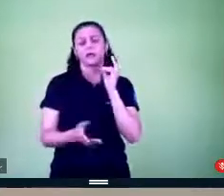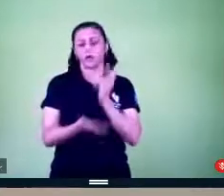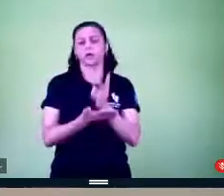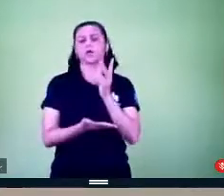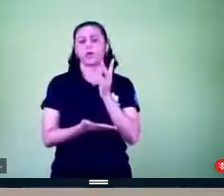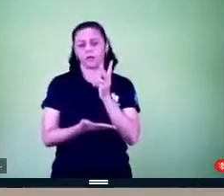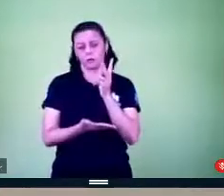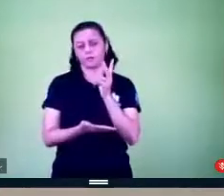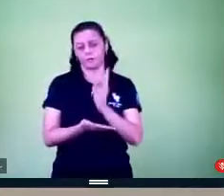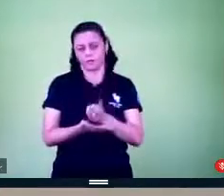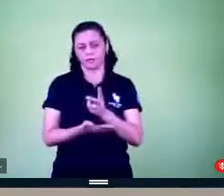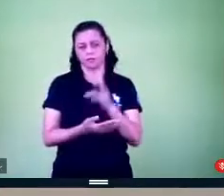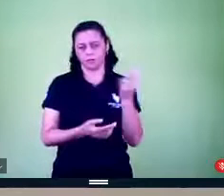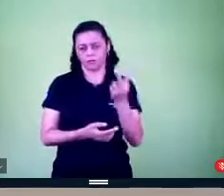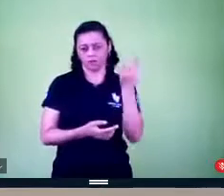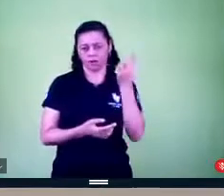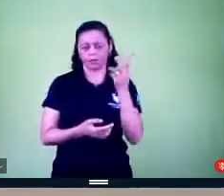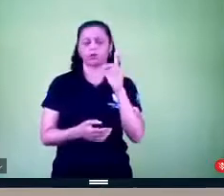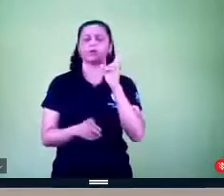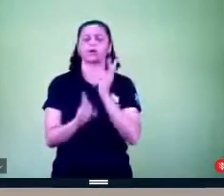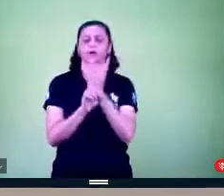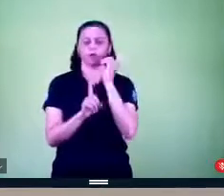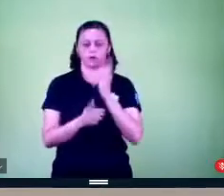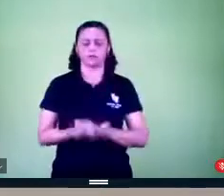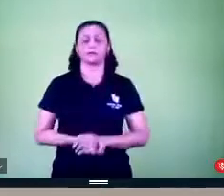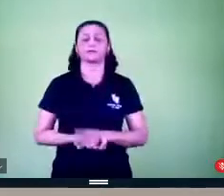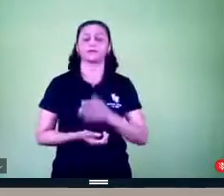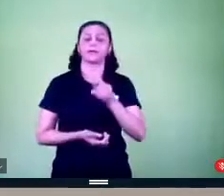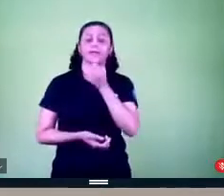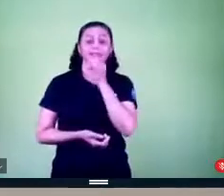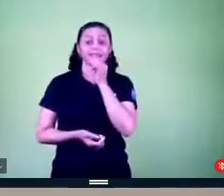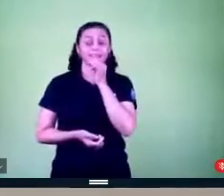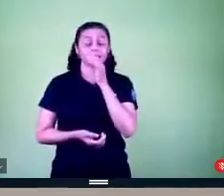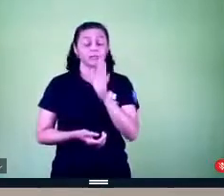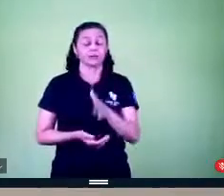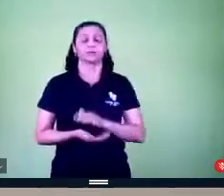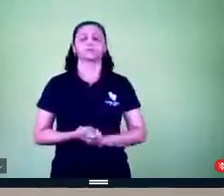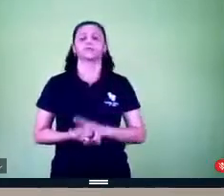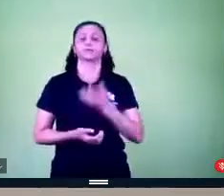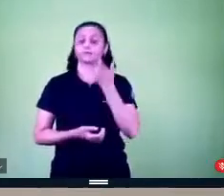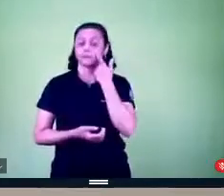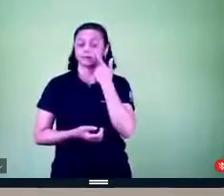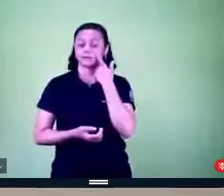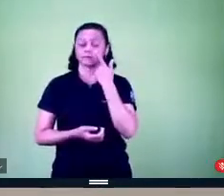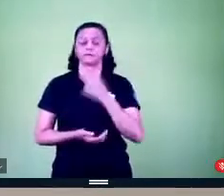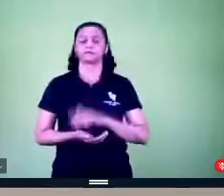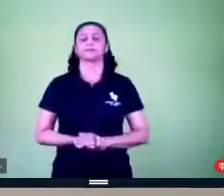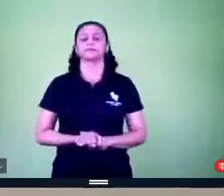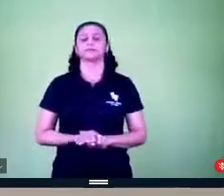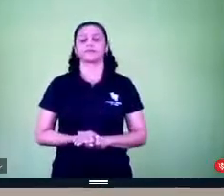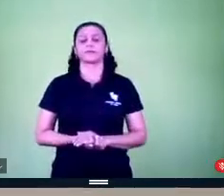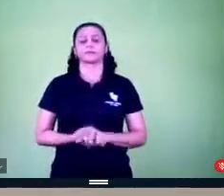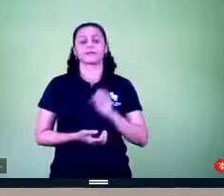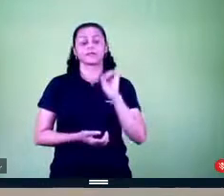Vamos resolver para esse exemplo? Se nós resolvermos aqui